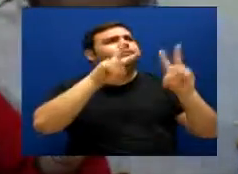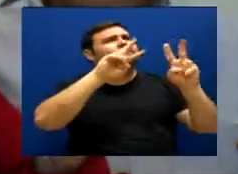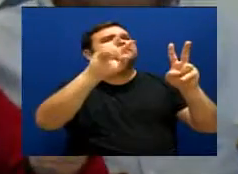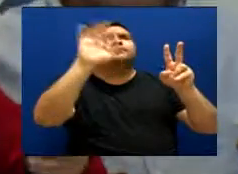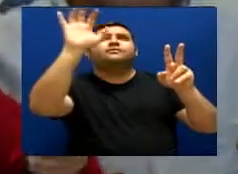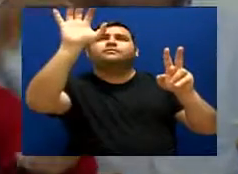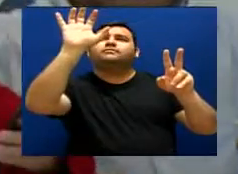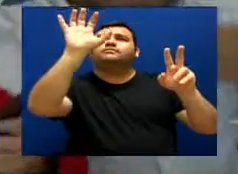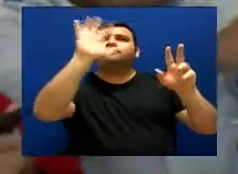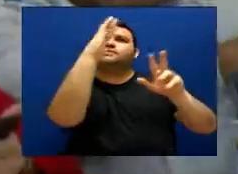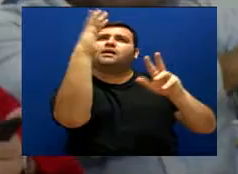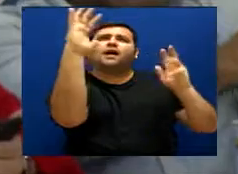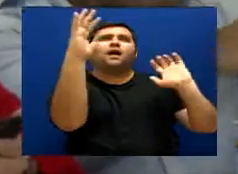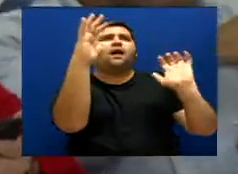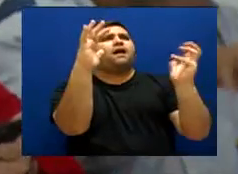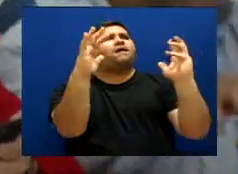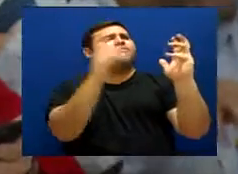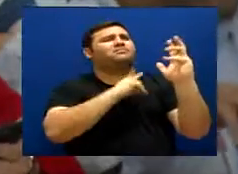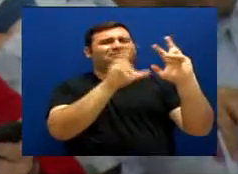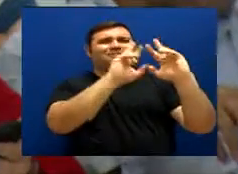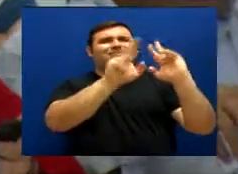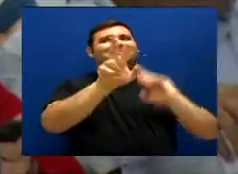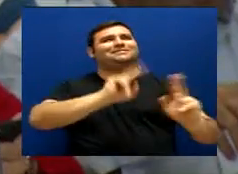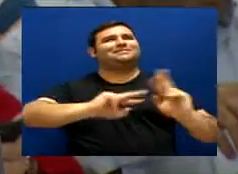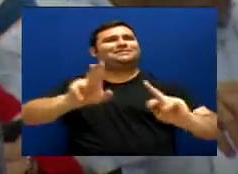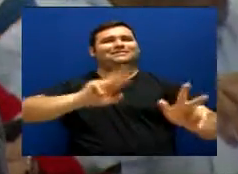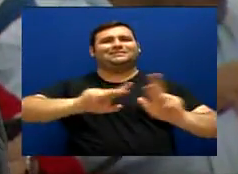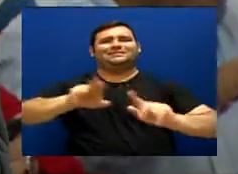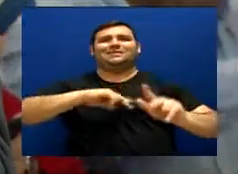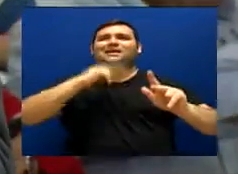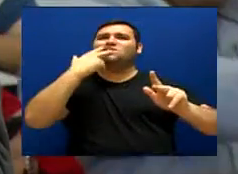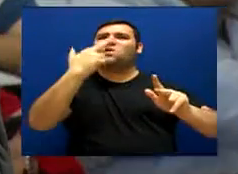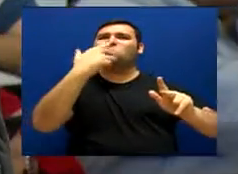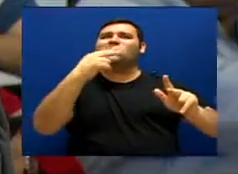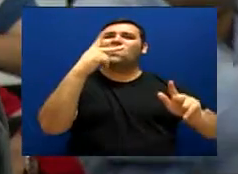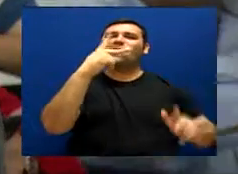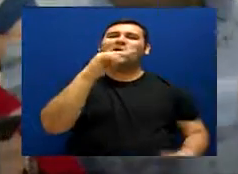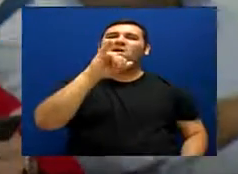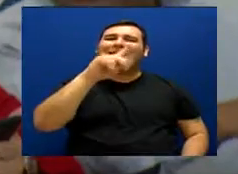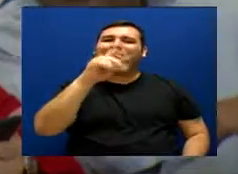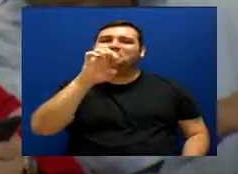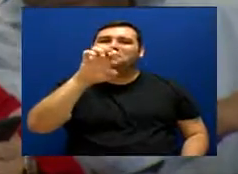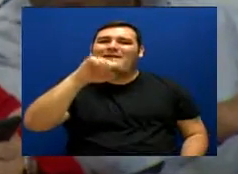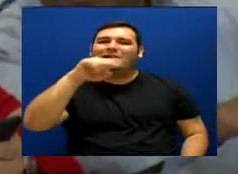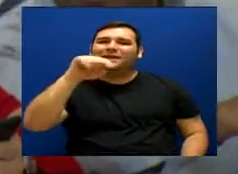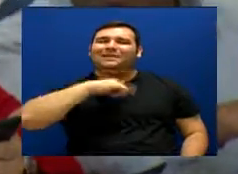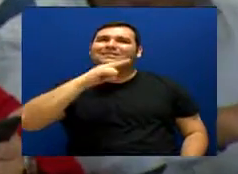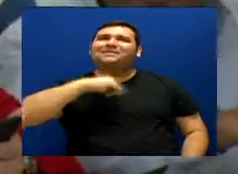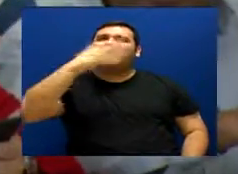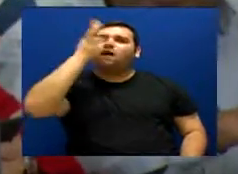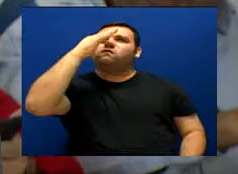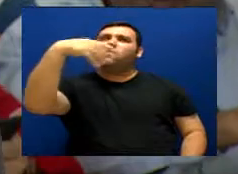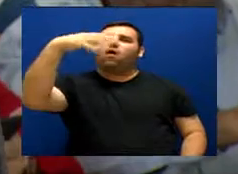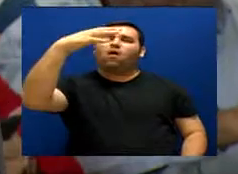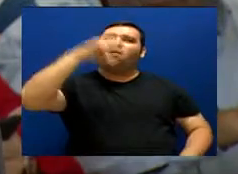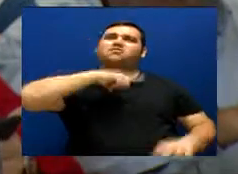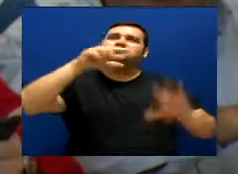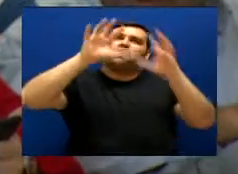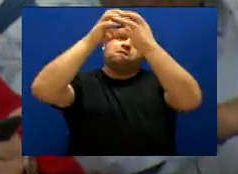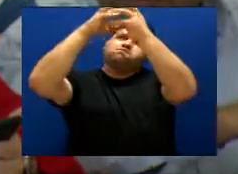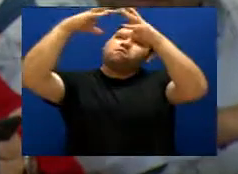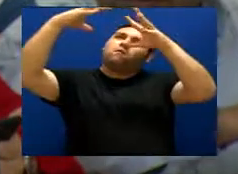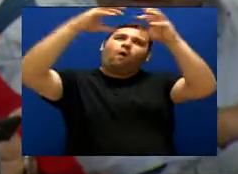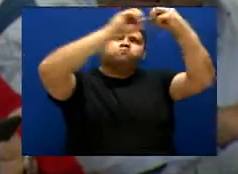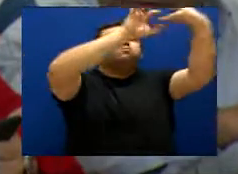ver esses tantos matizes de árvores aí dos ipês coloridos, mas principalmente para a